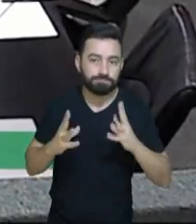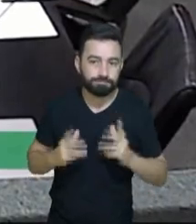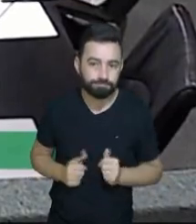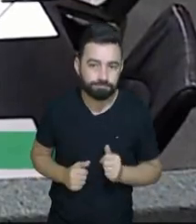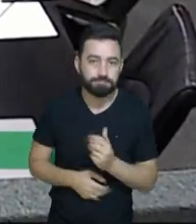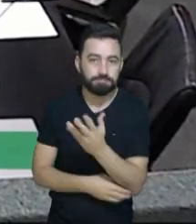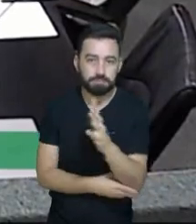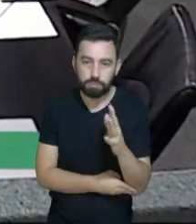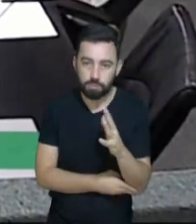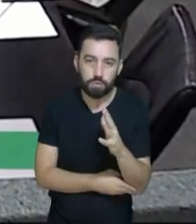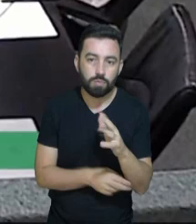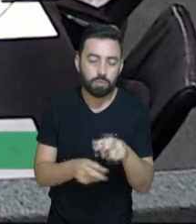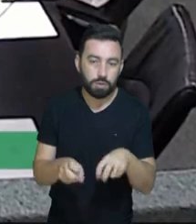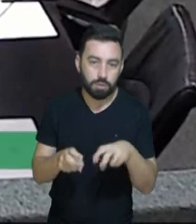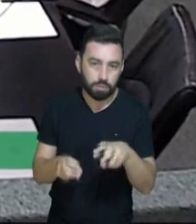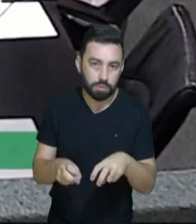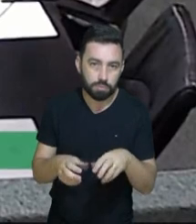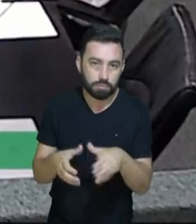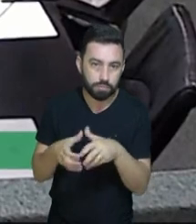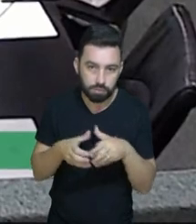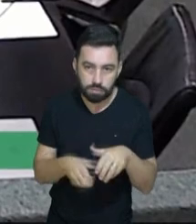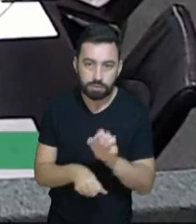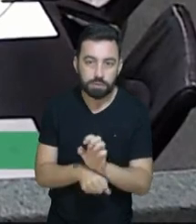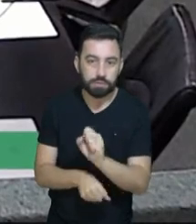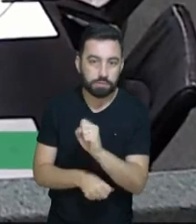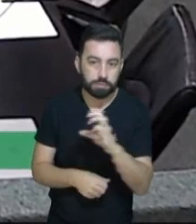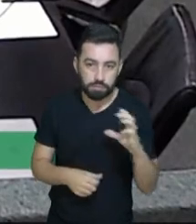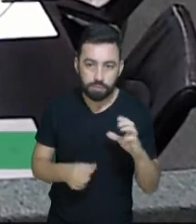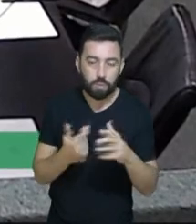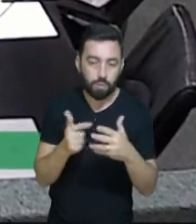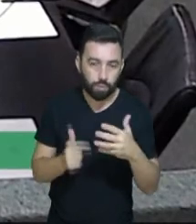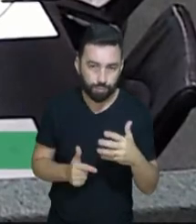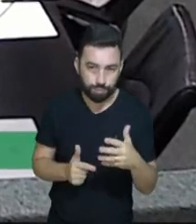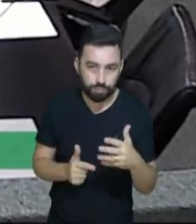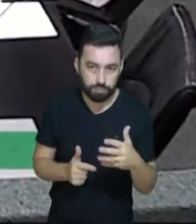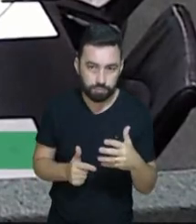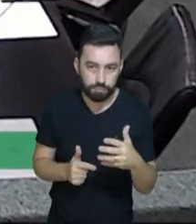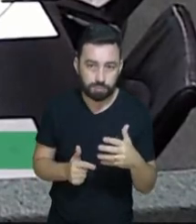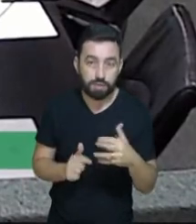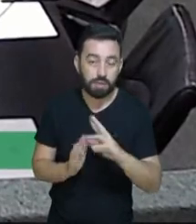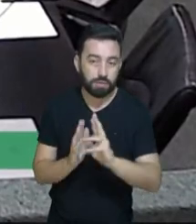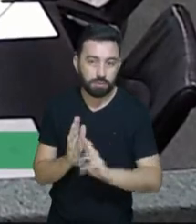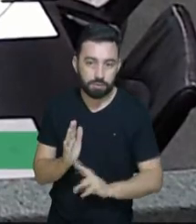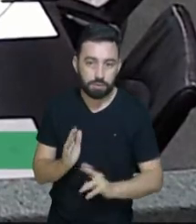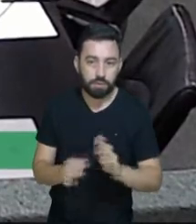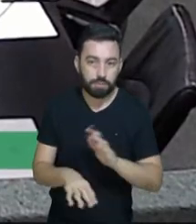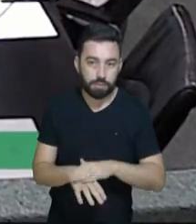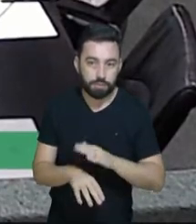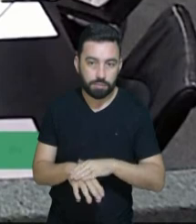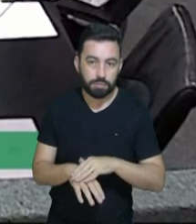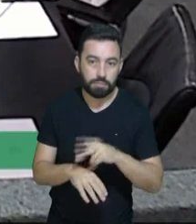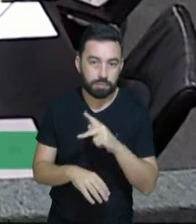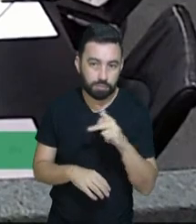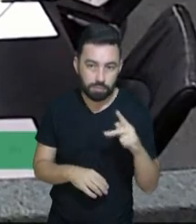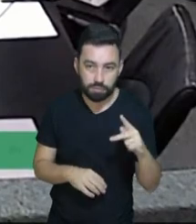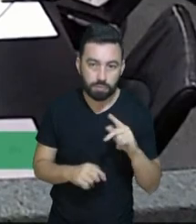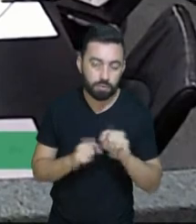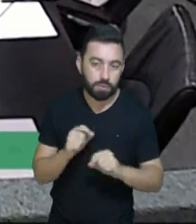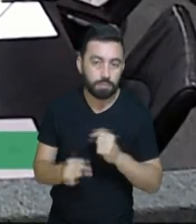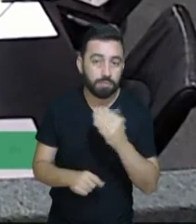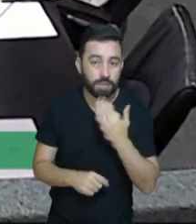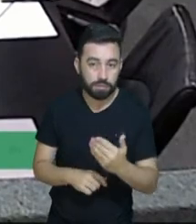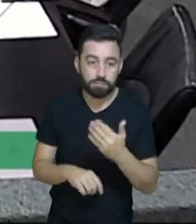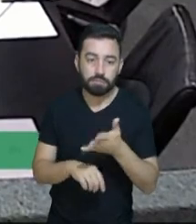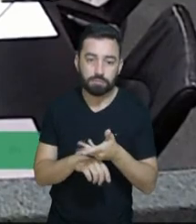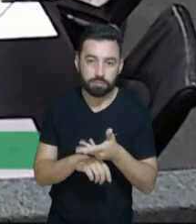Ecológico Rural e pequenas coletividades no estado de Santa da outras providências relatoria Deputado PP cula apresentou pedido diligências